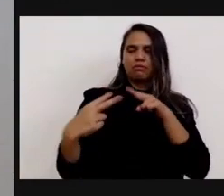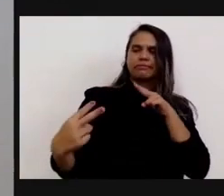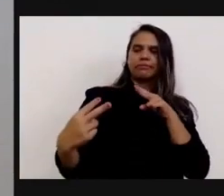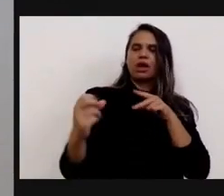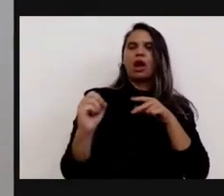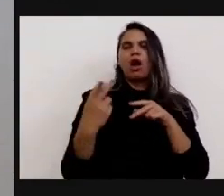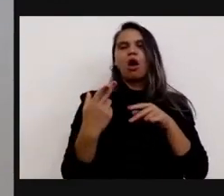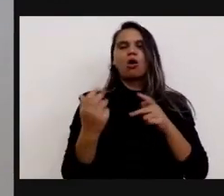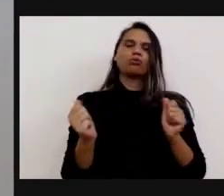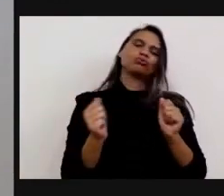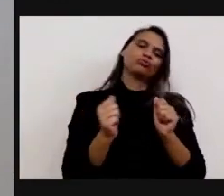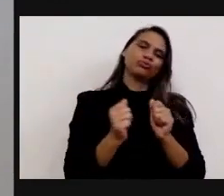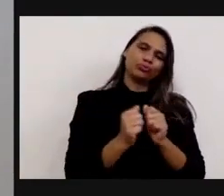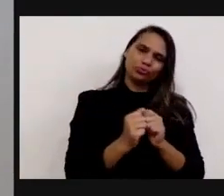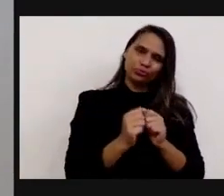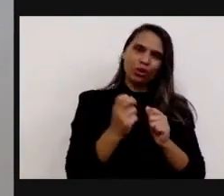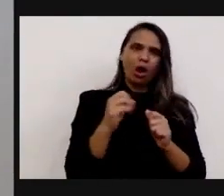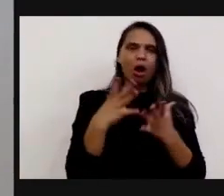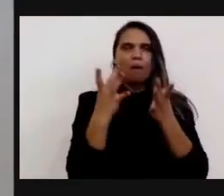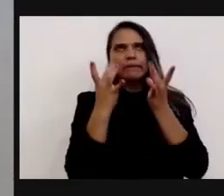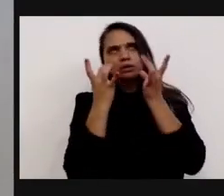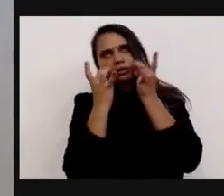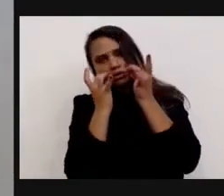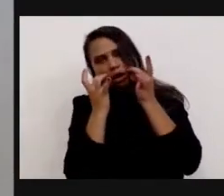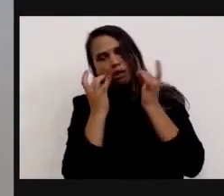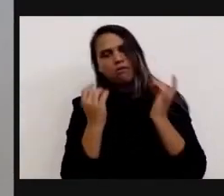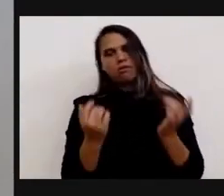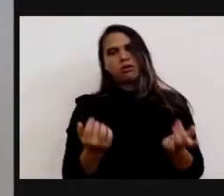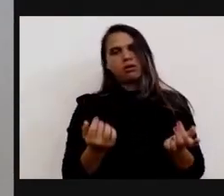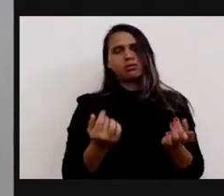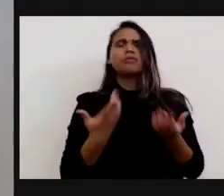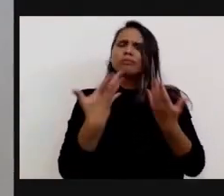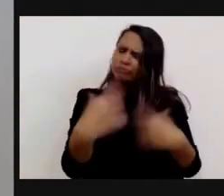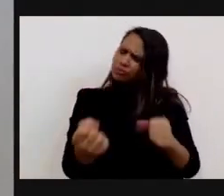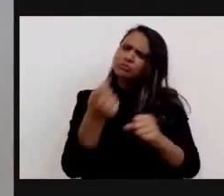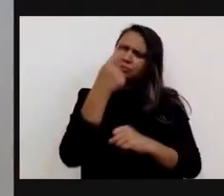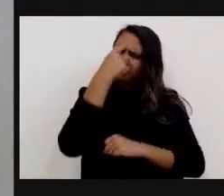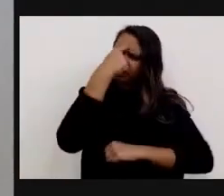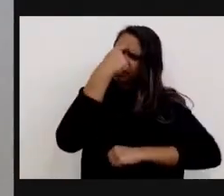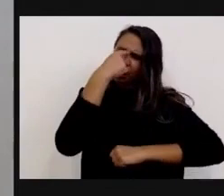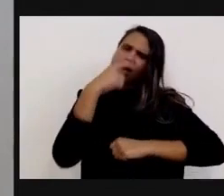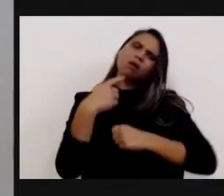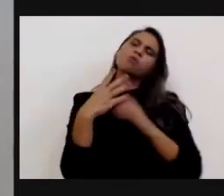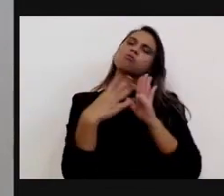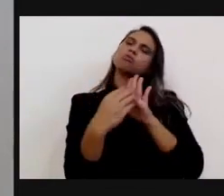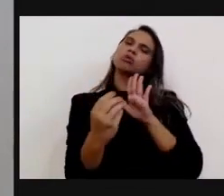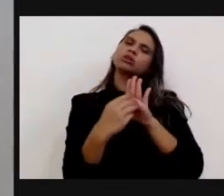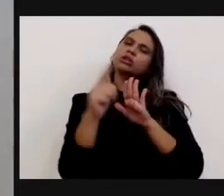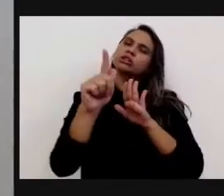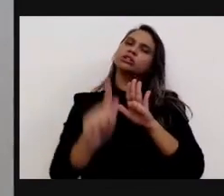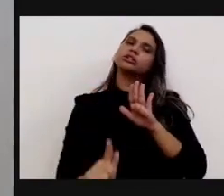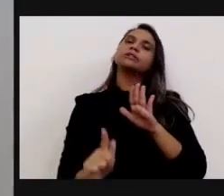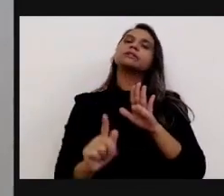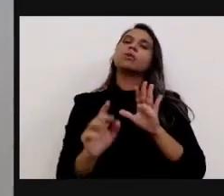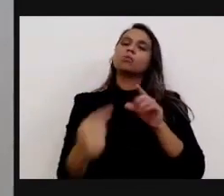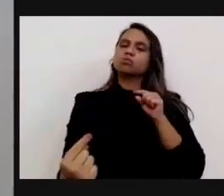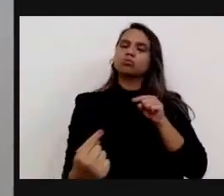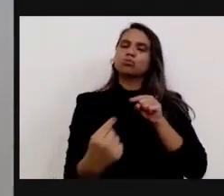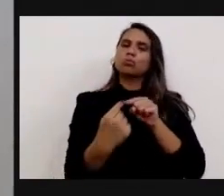híbrido não vamos falar sobre isso vamos falar se é dessa forma Vamos pensar no modelo de gestão adequado para essa forma